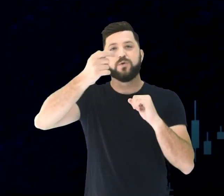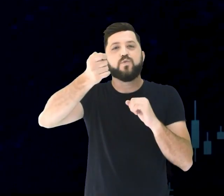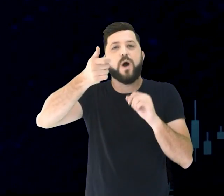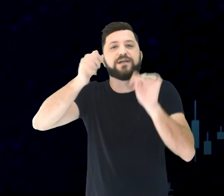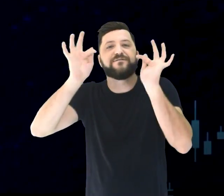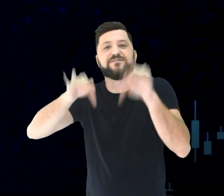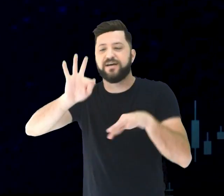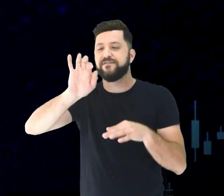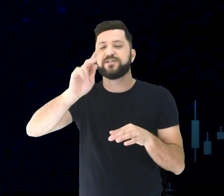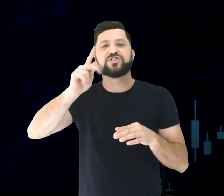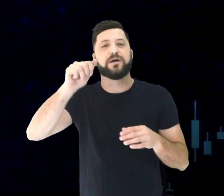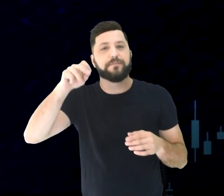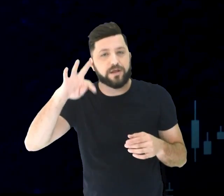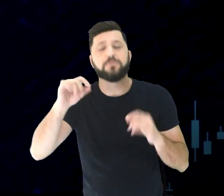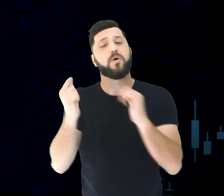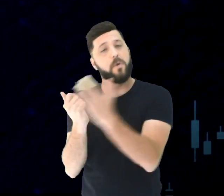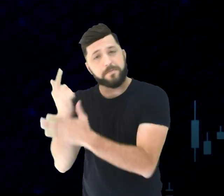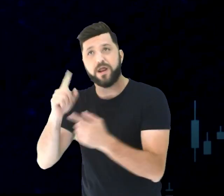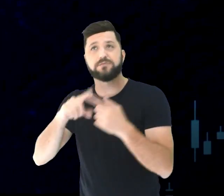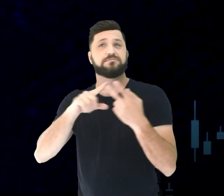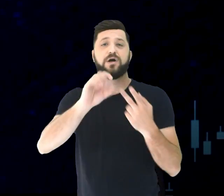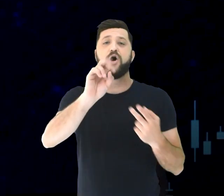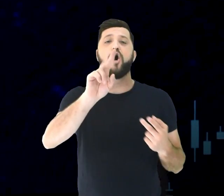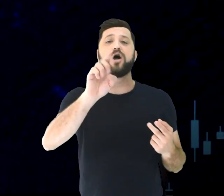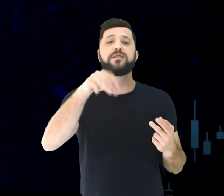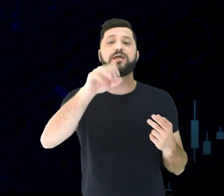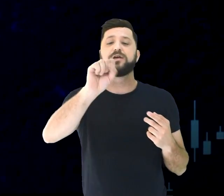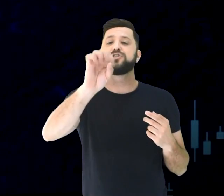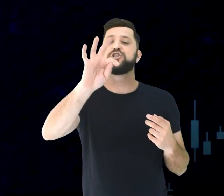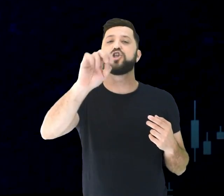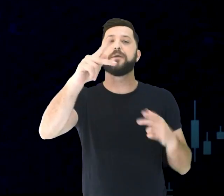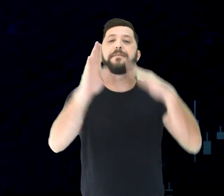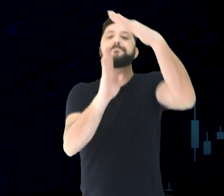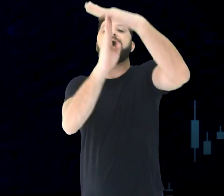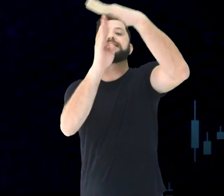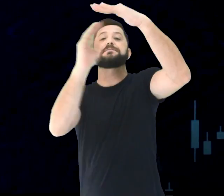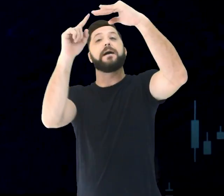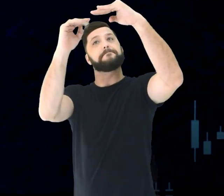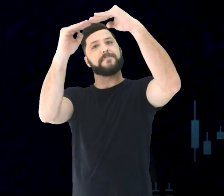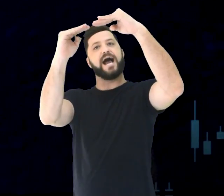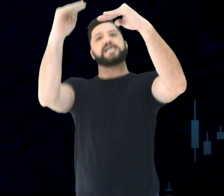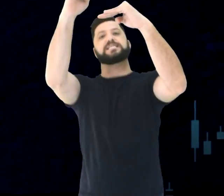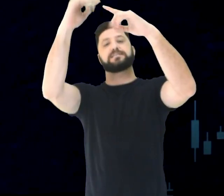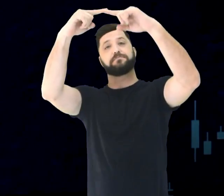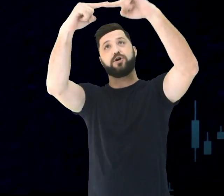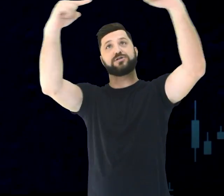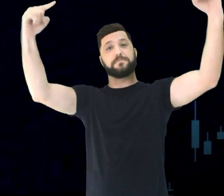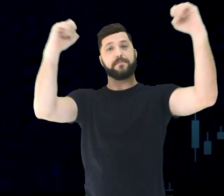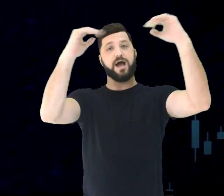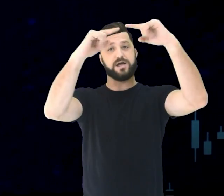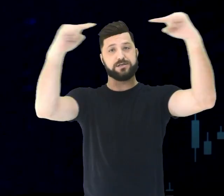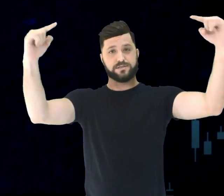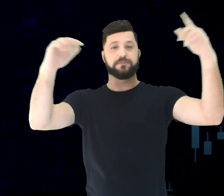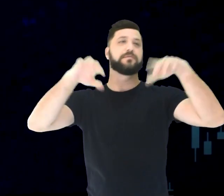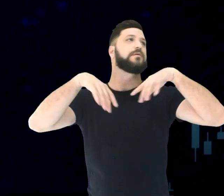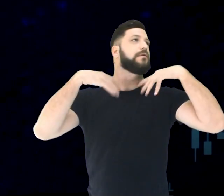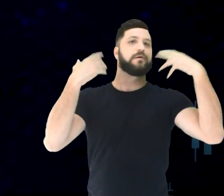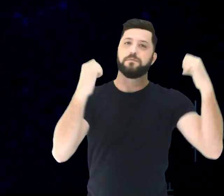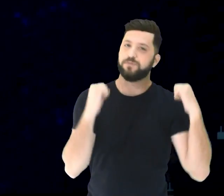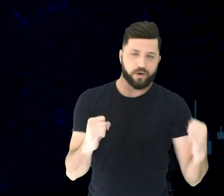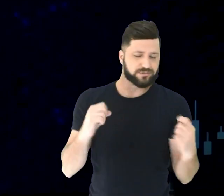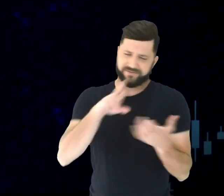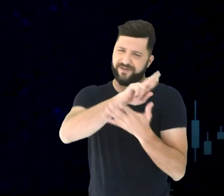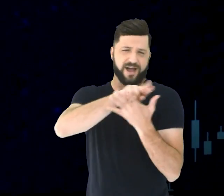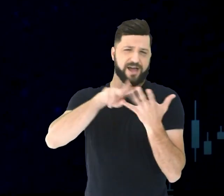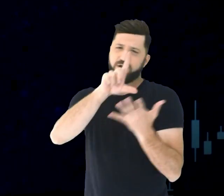você pode entrar abaixo de barra você pode tentar entrar por ordem Stop acima da máxima da Barra que fecha a fora da lateralidade você pode